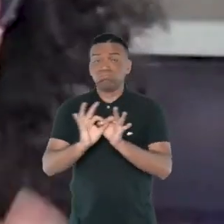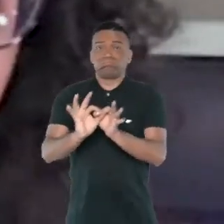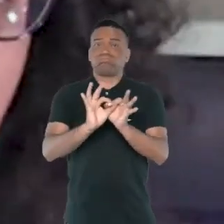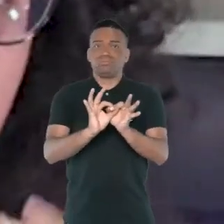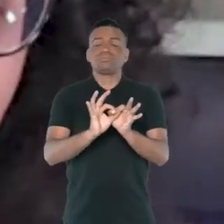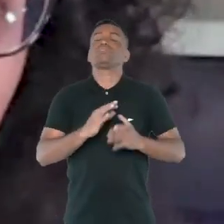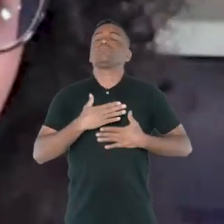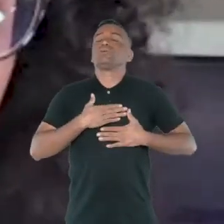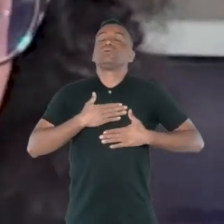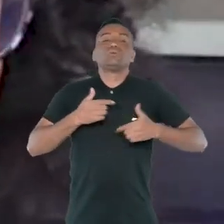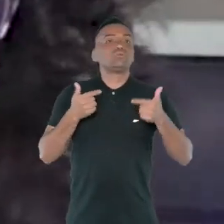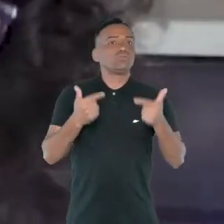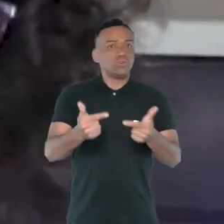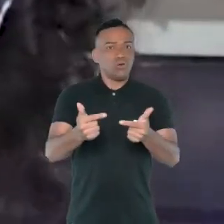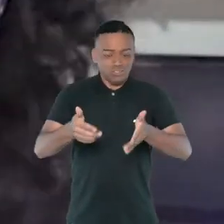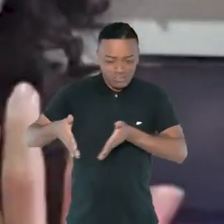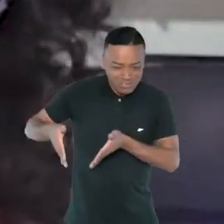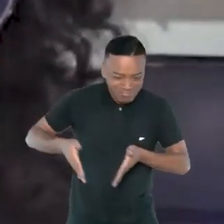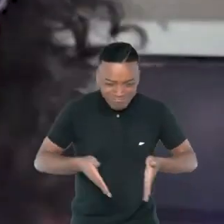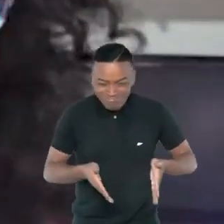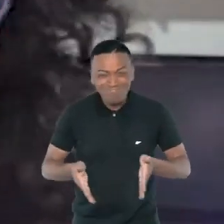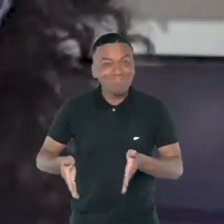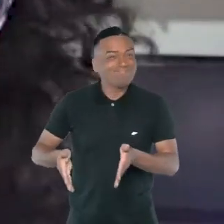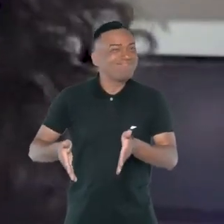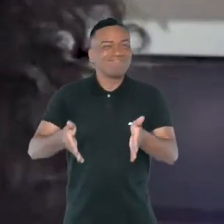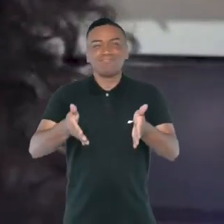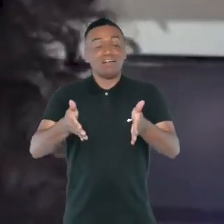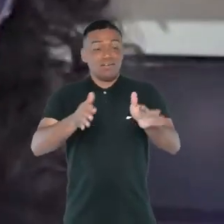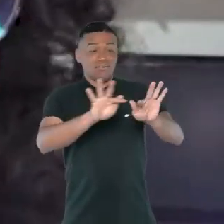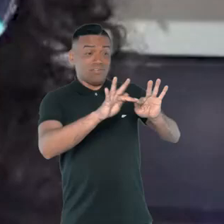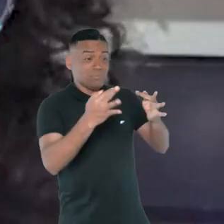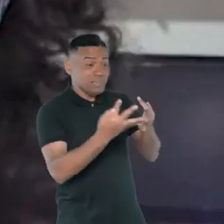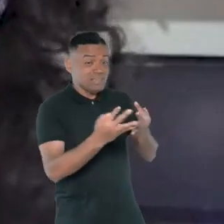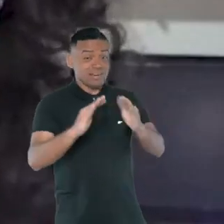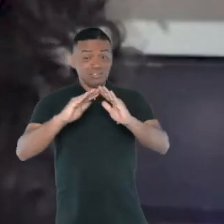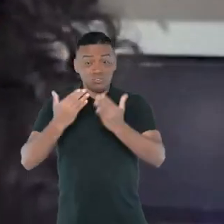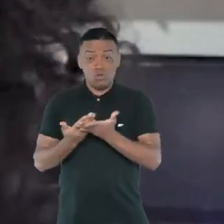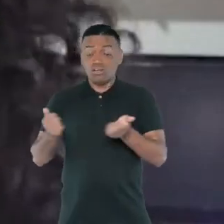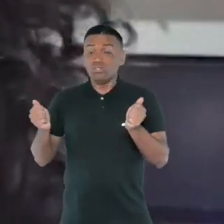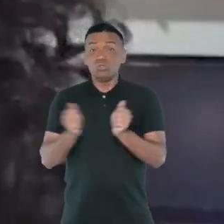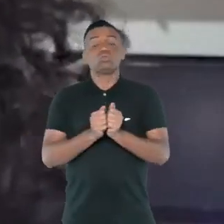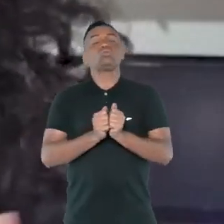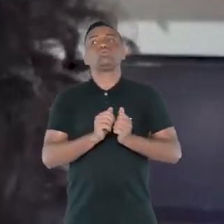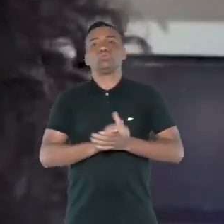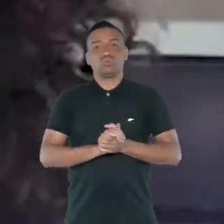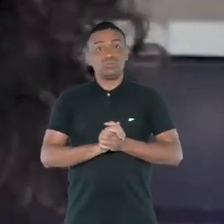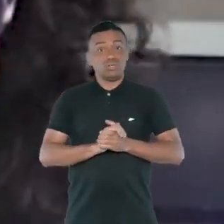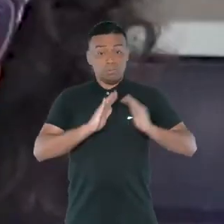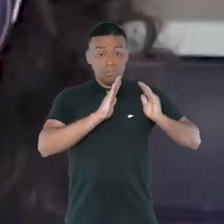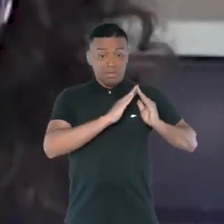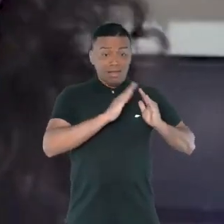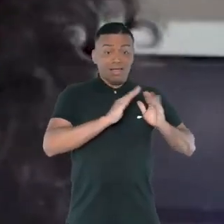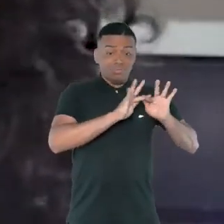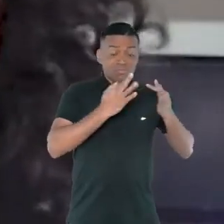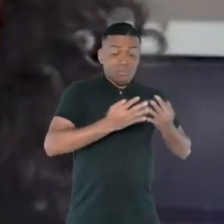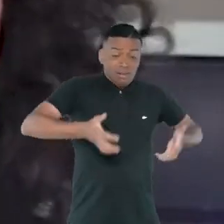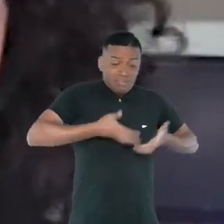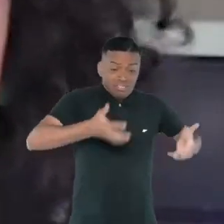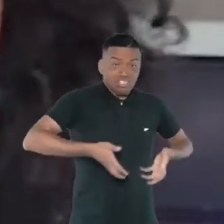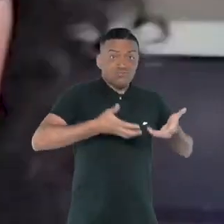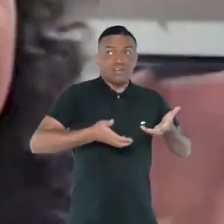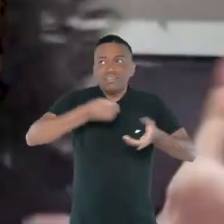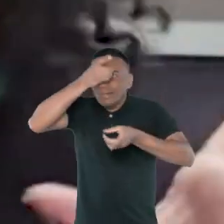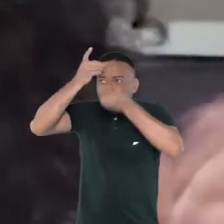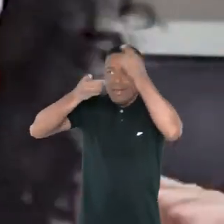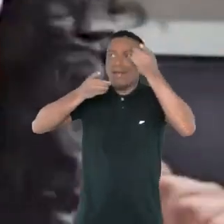importante a família e a escola caminharem juntos. E eu tive a sorte de ter esse caminho de família e escola. Então, em